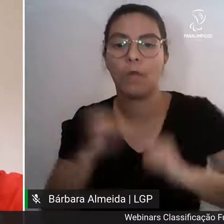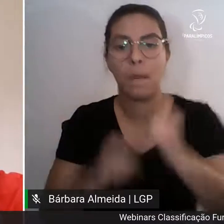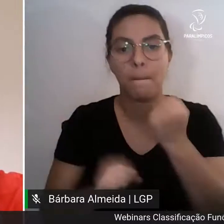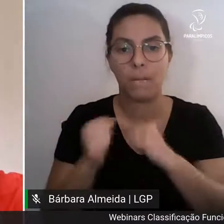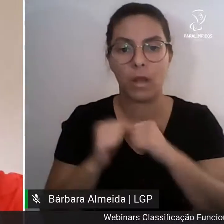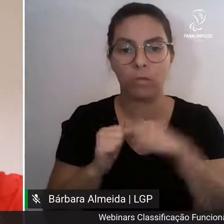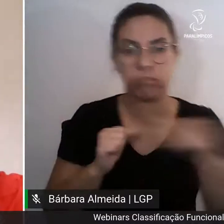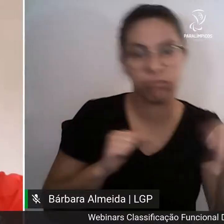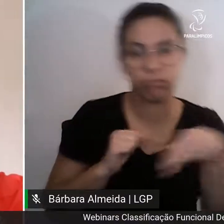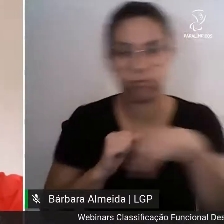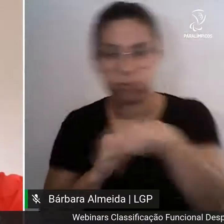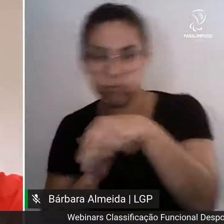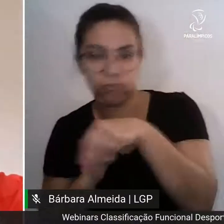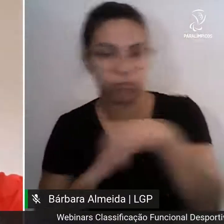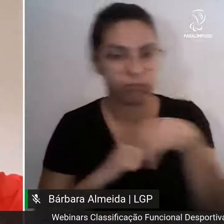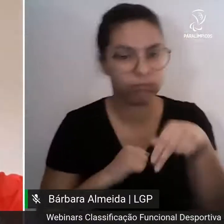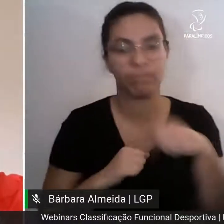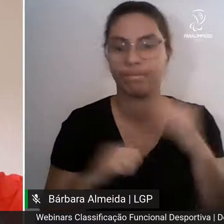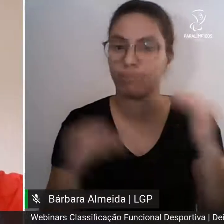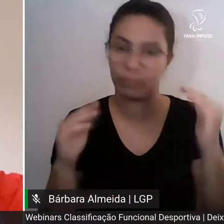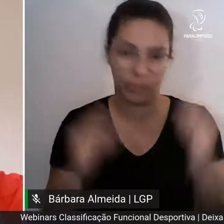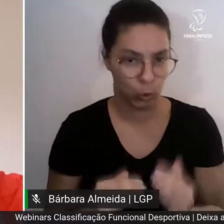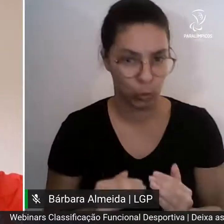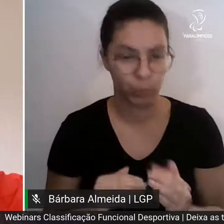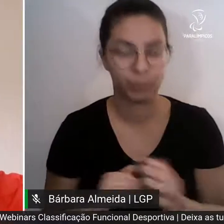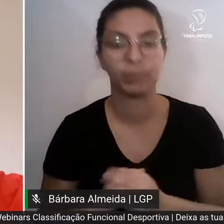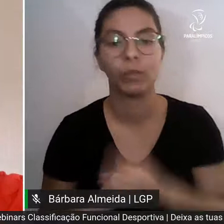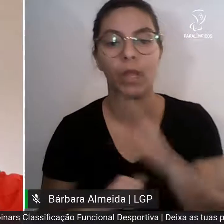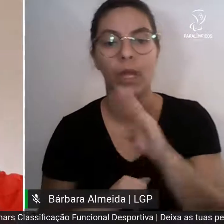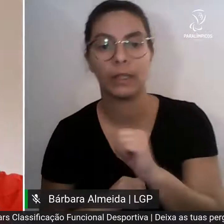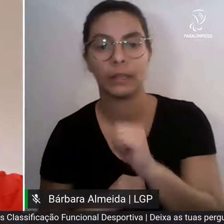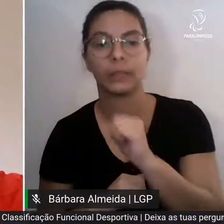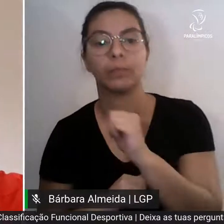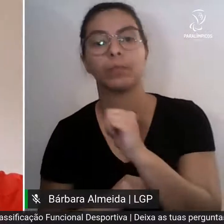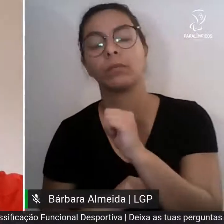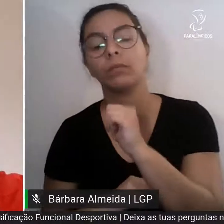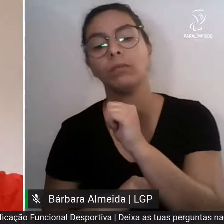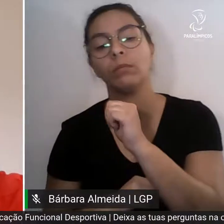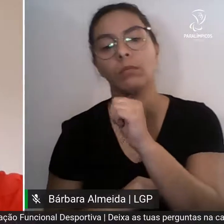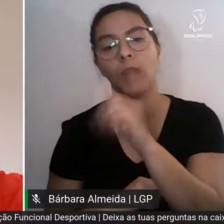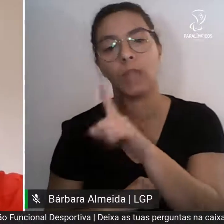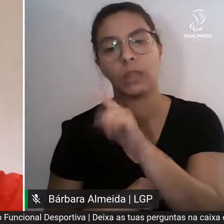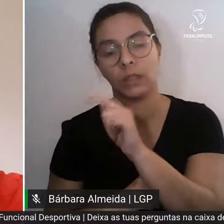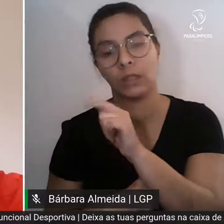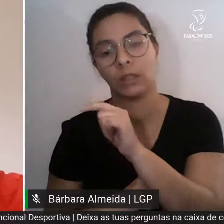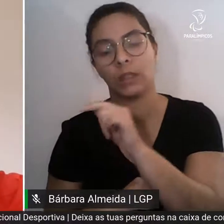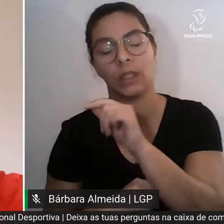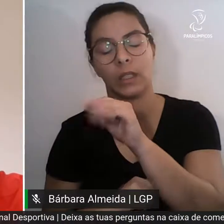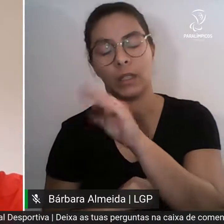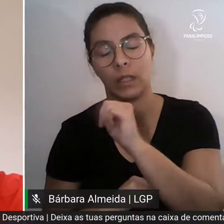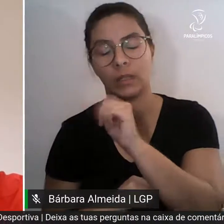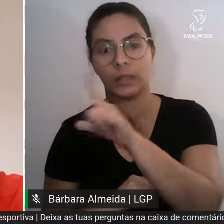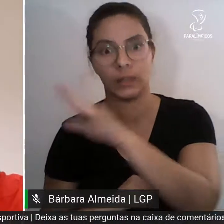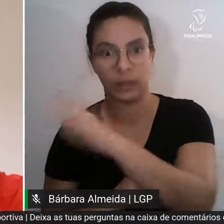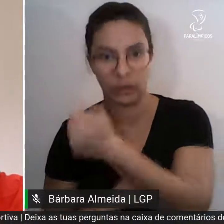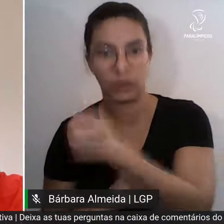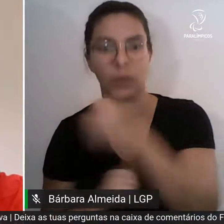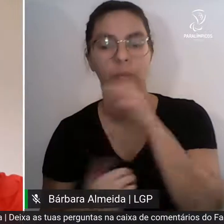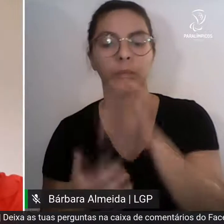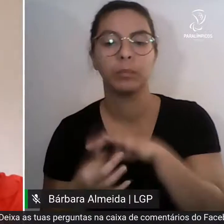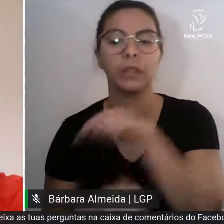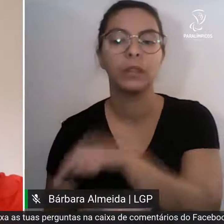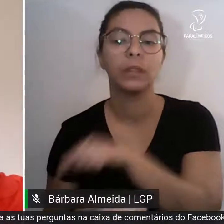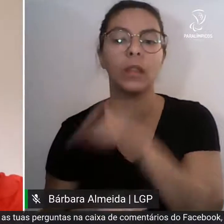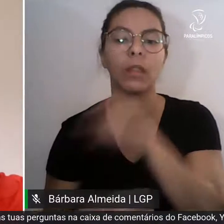lateral. Depois temos também a classe SU5, que vem de standing upper, ou seja, quer dizer que a deficiência